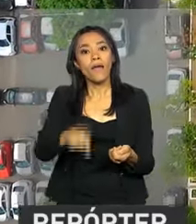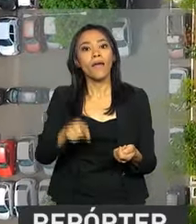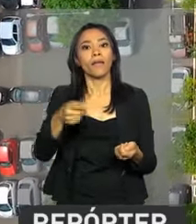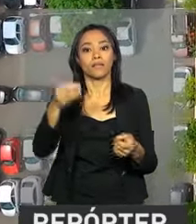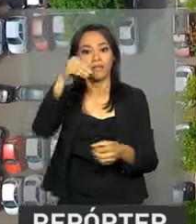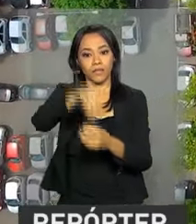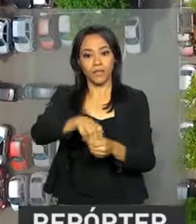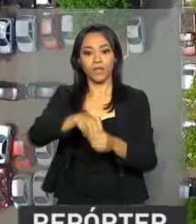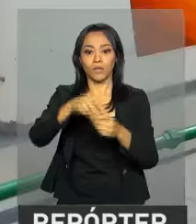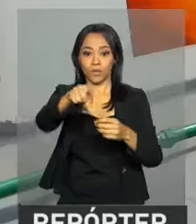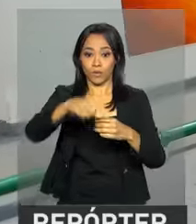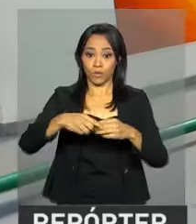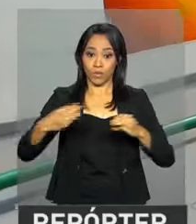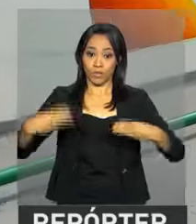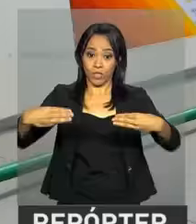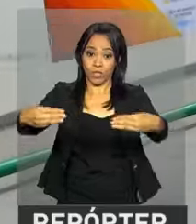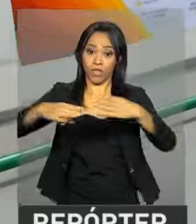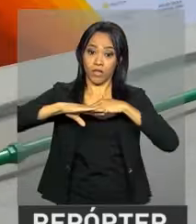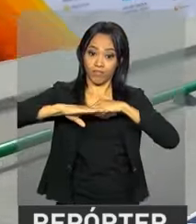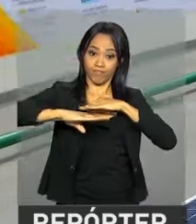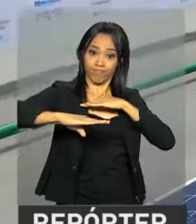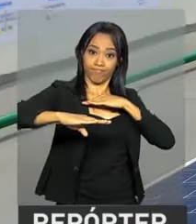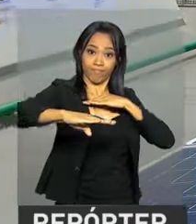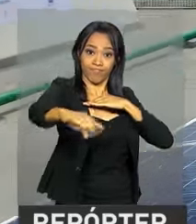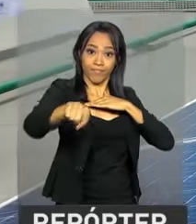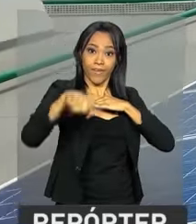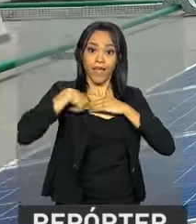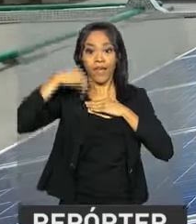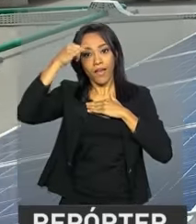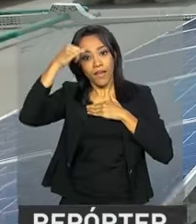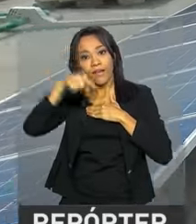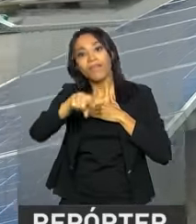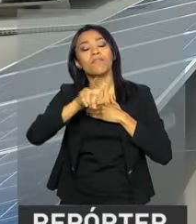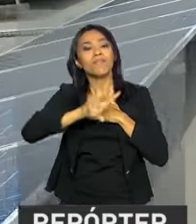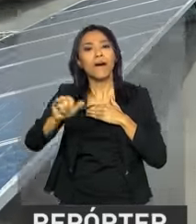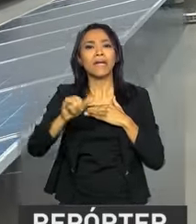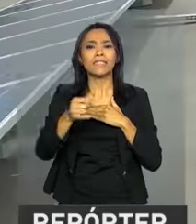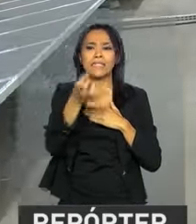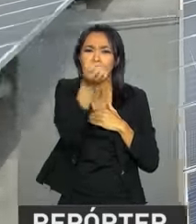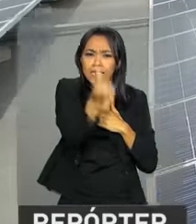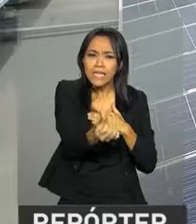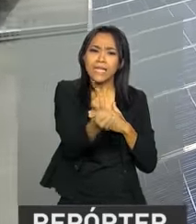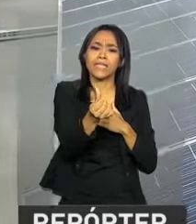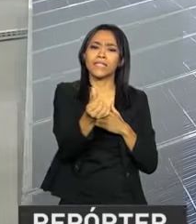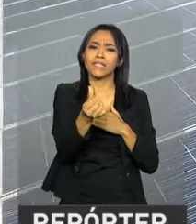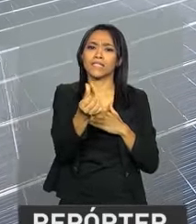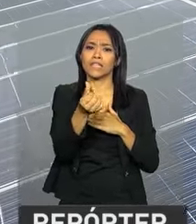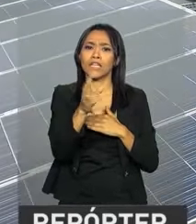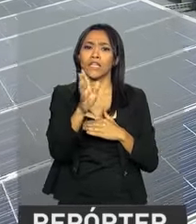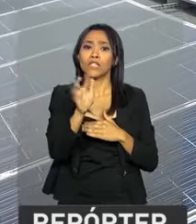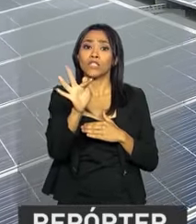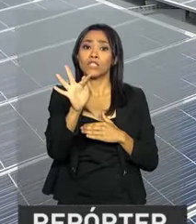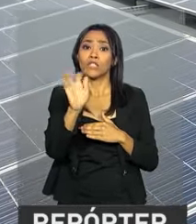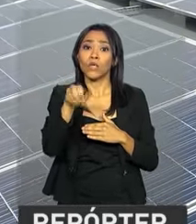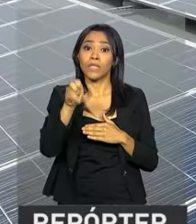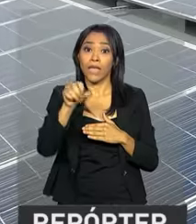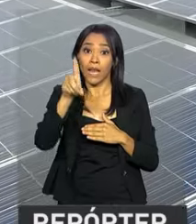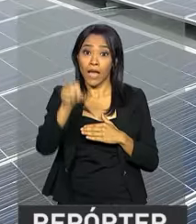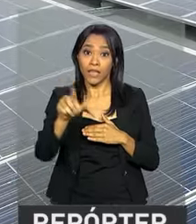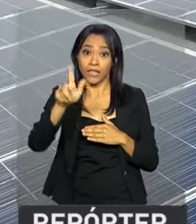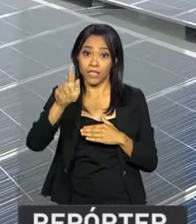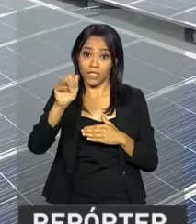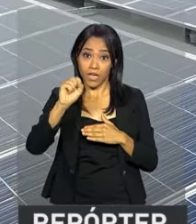no prédio do ministério vai evitar a emissão de cerca de 6 T me de gás carbônico por ano